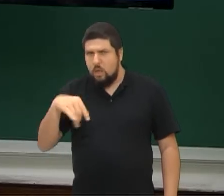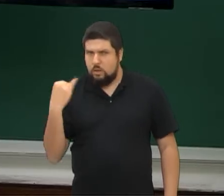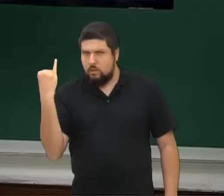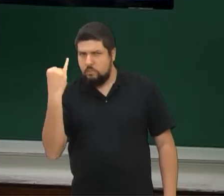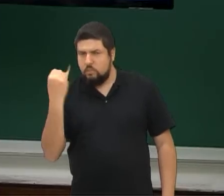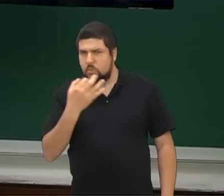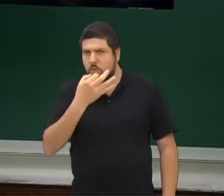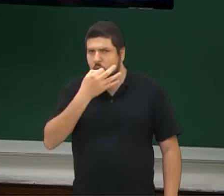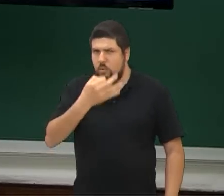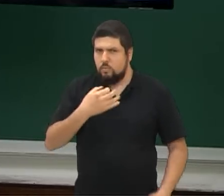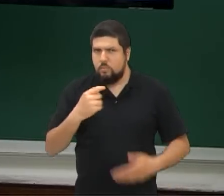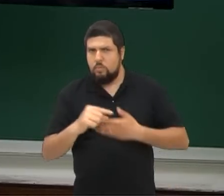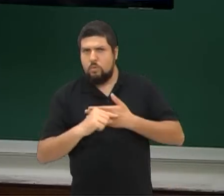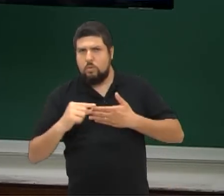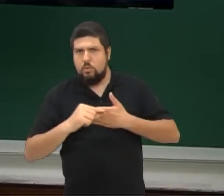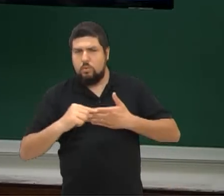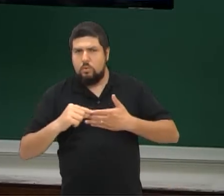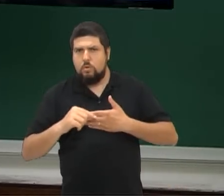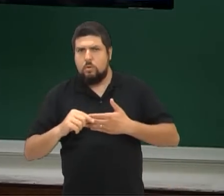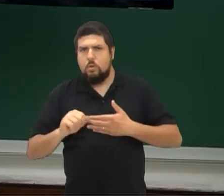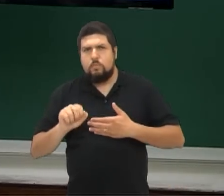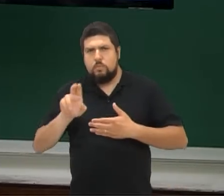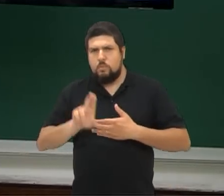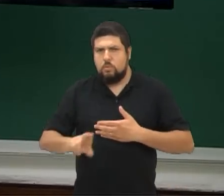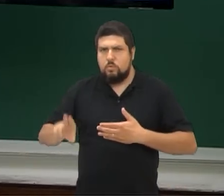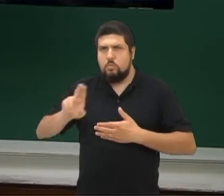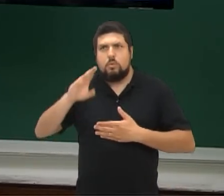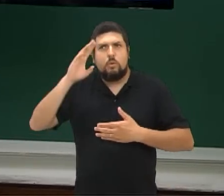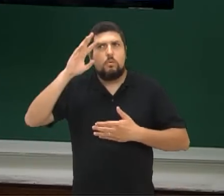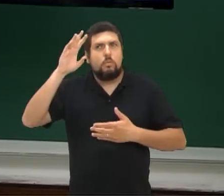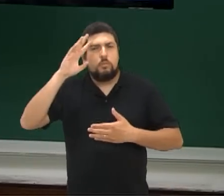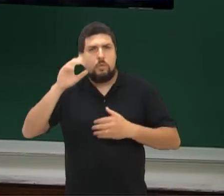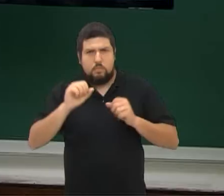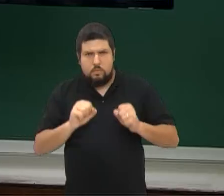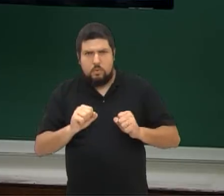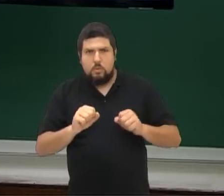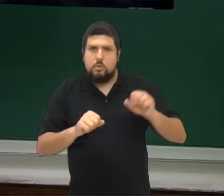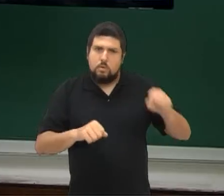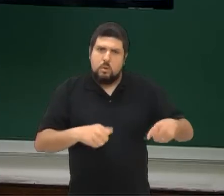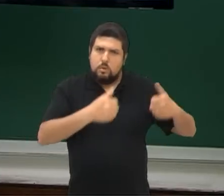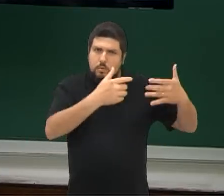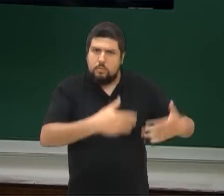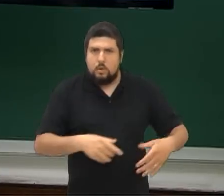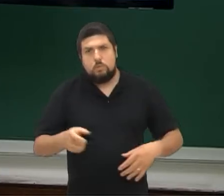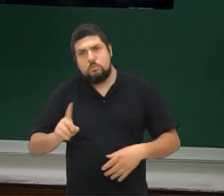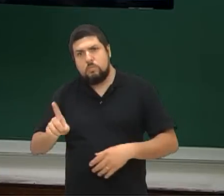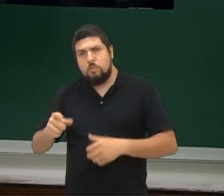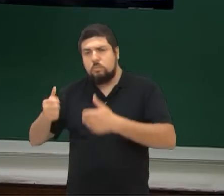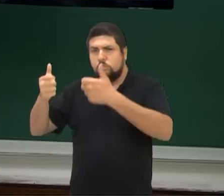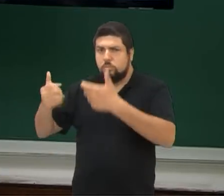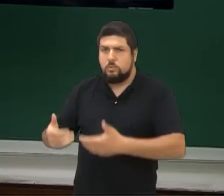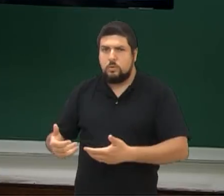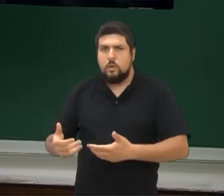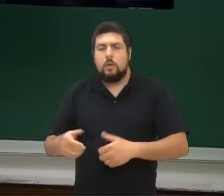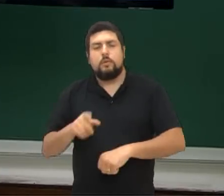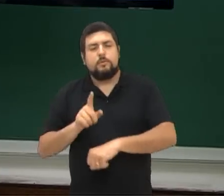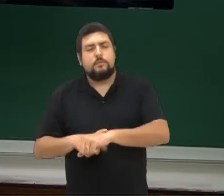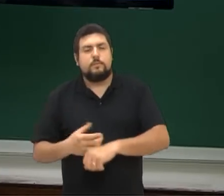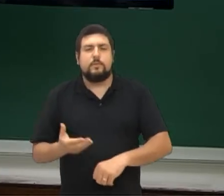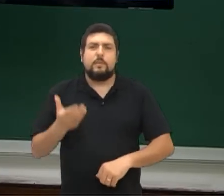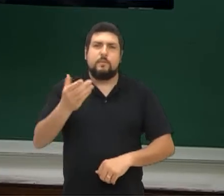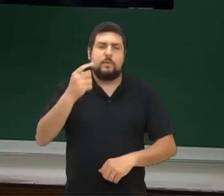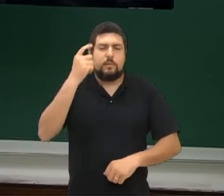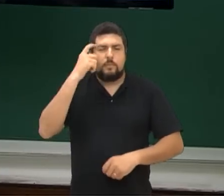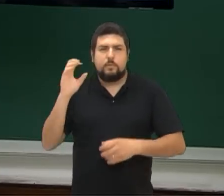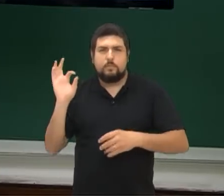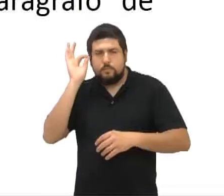é relevante? Você pode usar uma hipótese como argumento? Se sim, explica por que sim. Se não, você explica por que não. Eu dou um tempinho para você